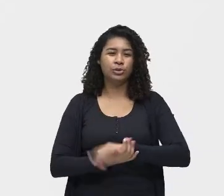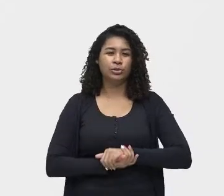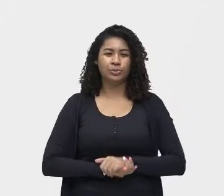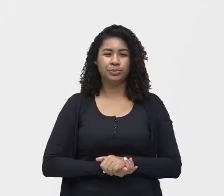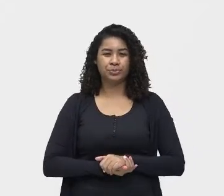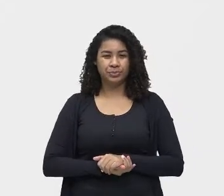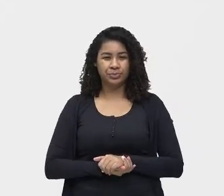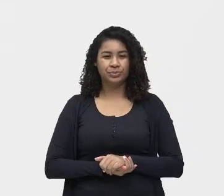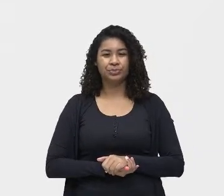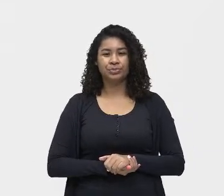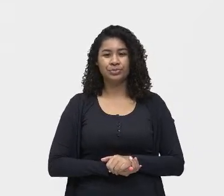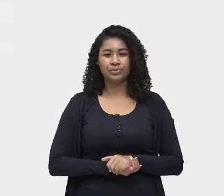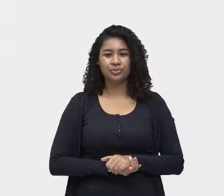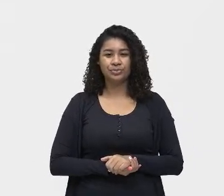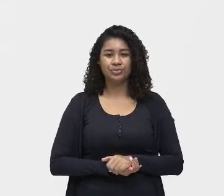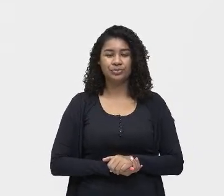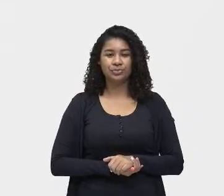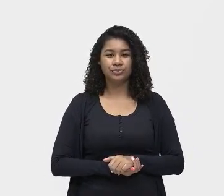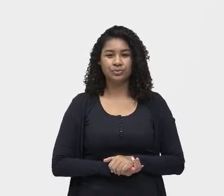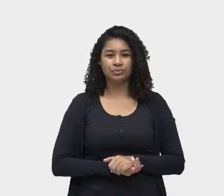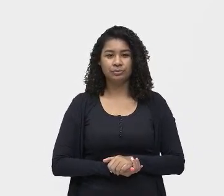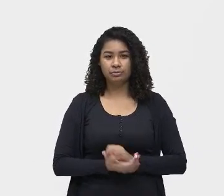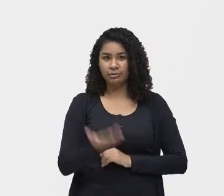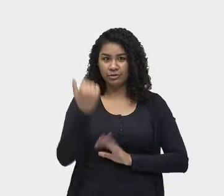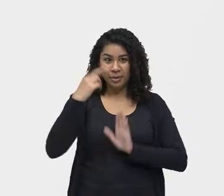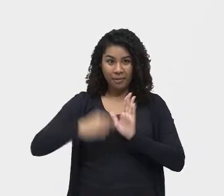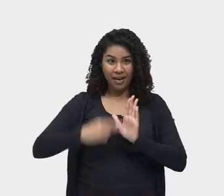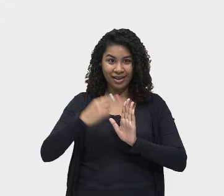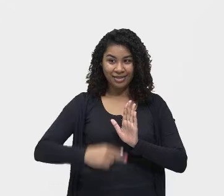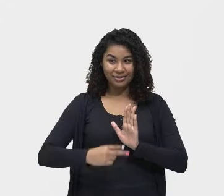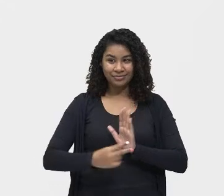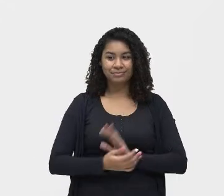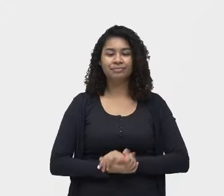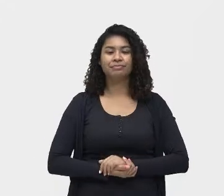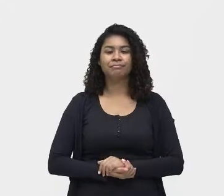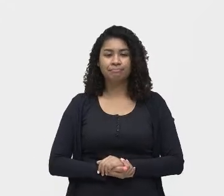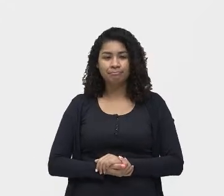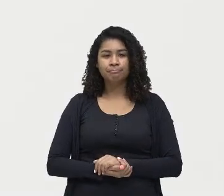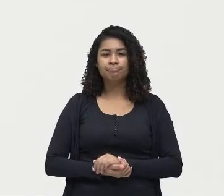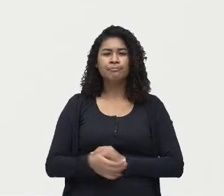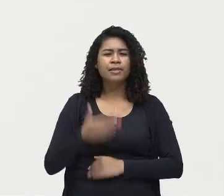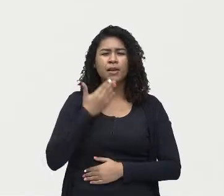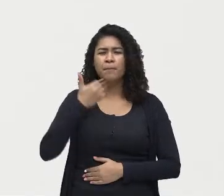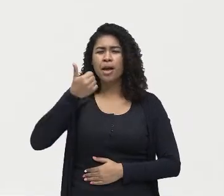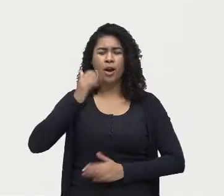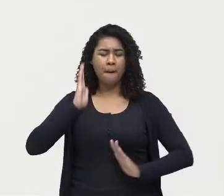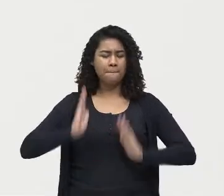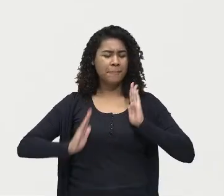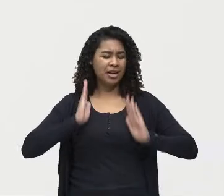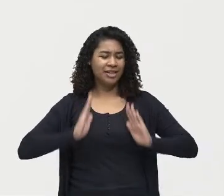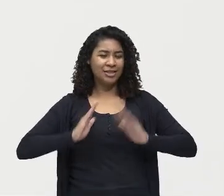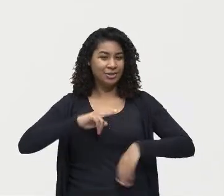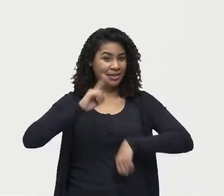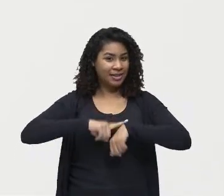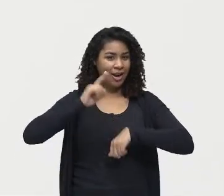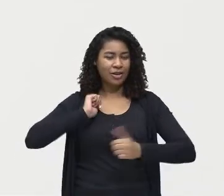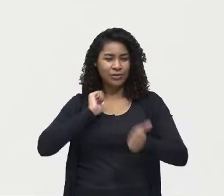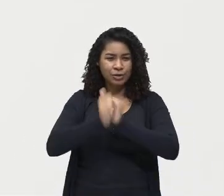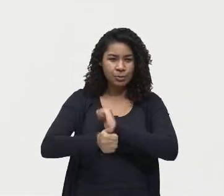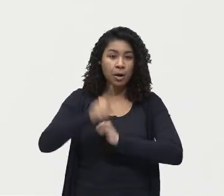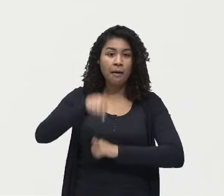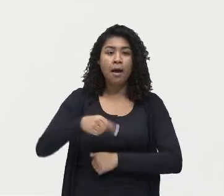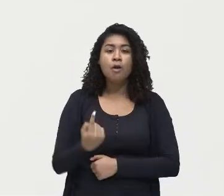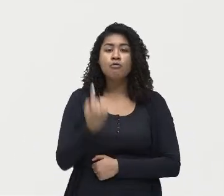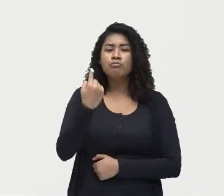de Cocoruto. Vamos lendo o texto, olha o que diz. O melhor momento do futebol para um tático é o minuto de